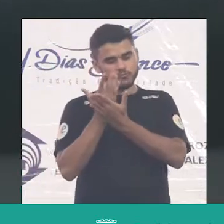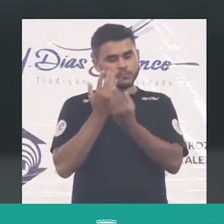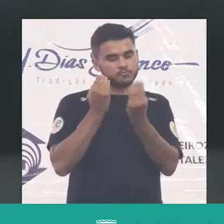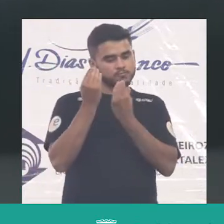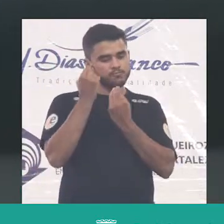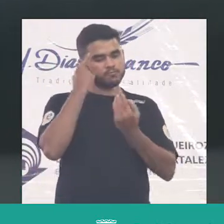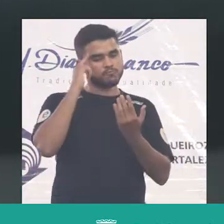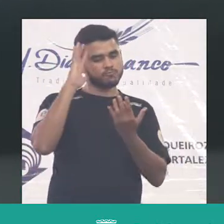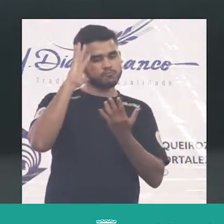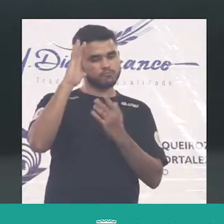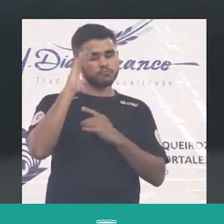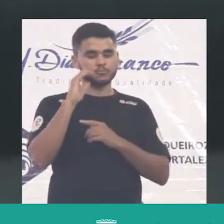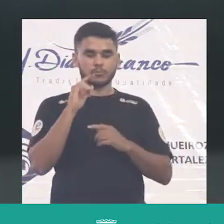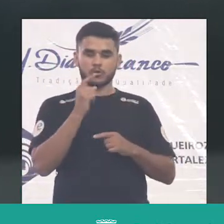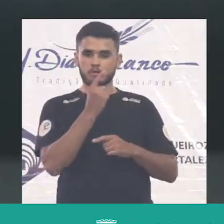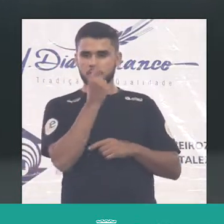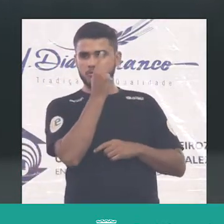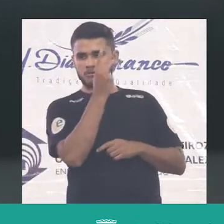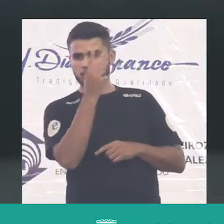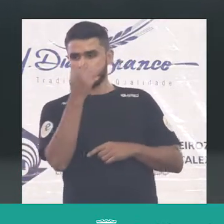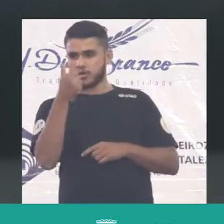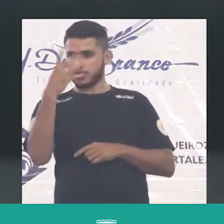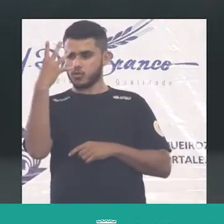professor, não são 14 cubos?